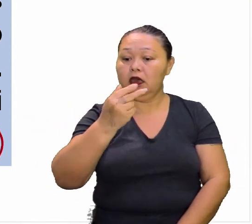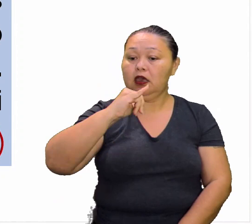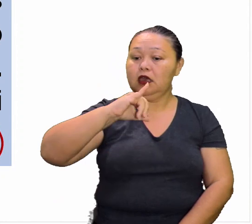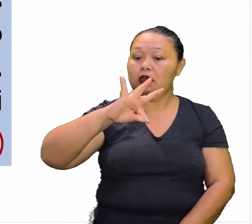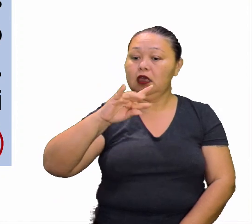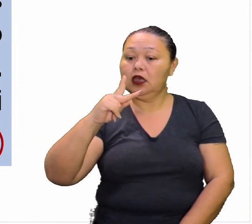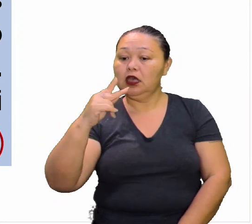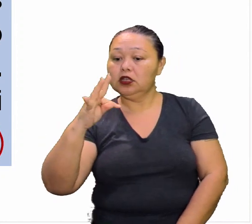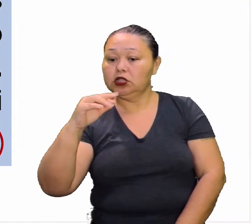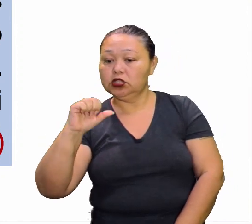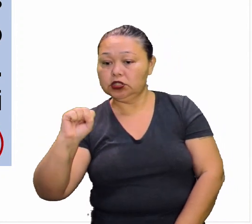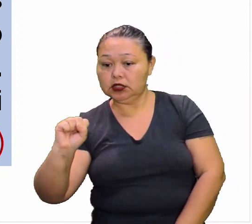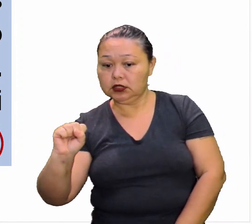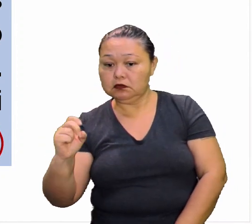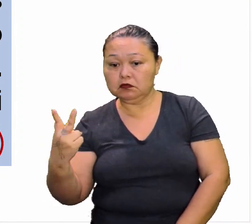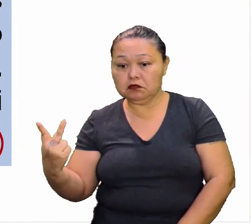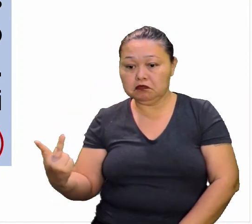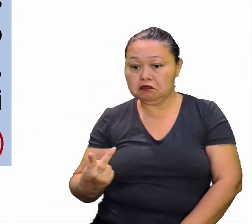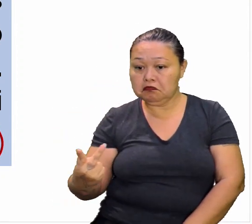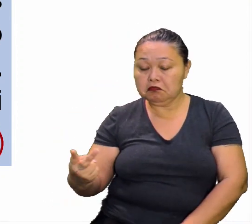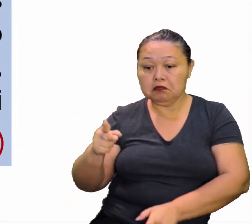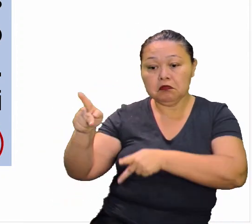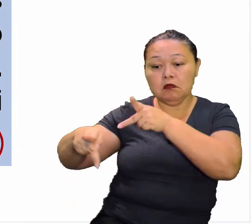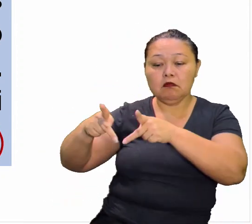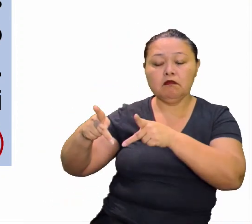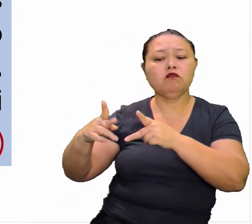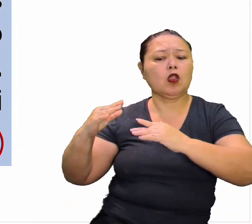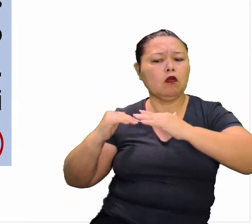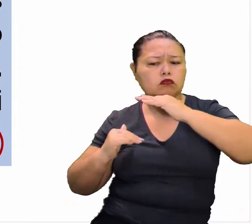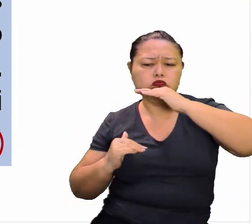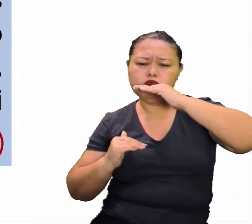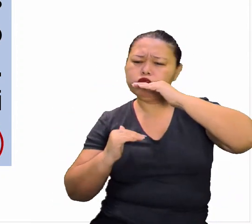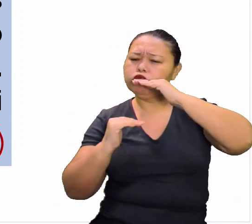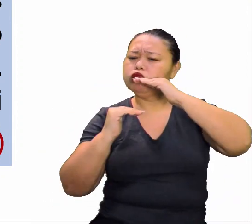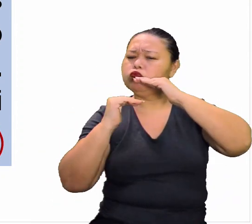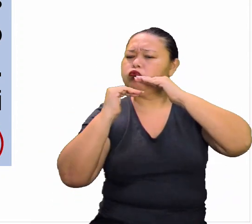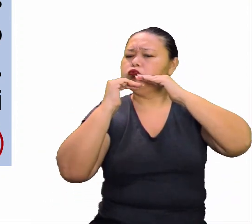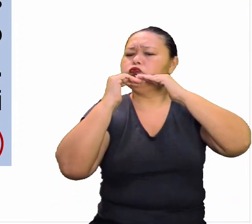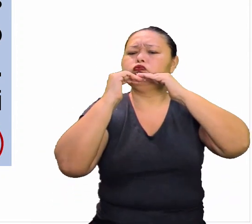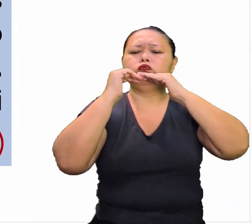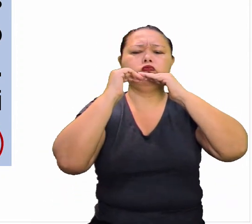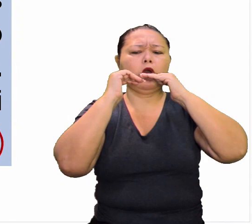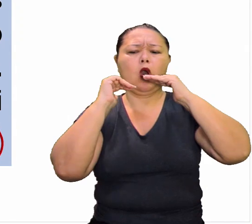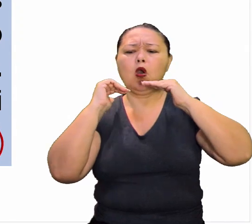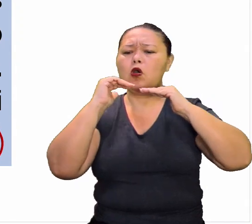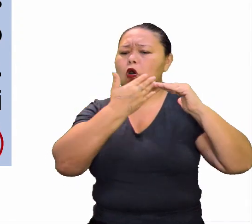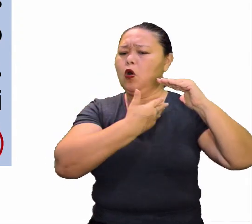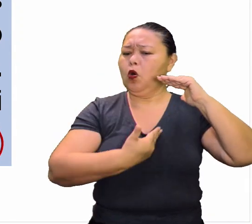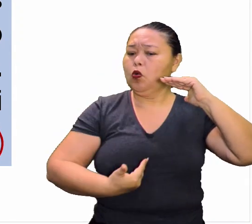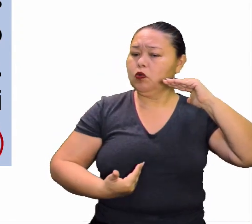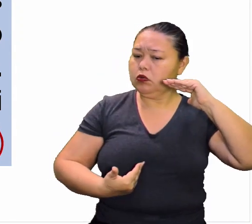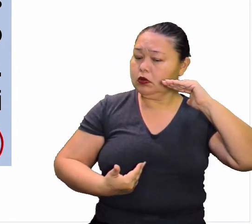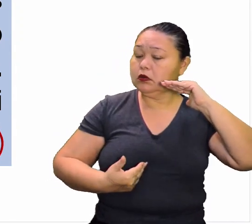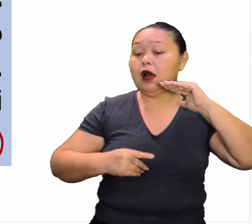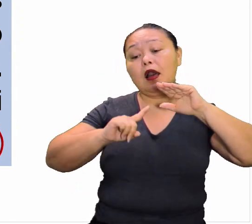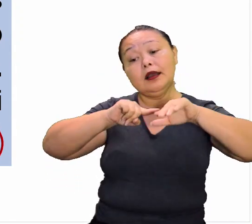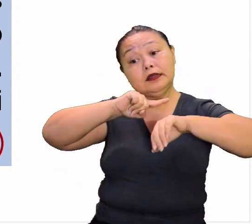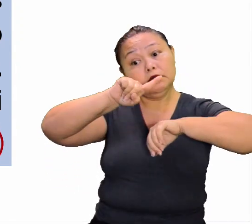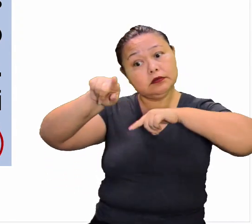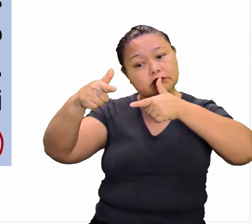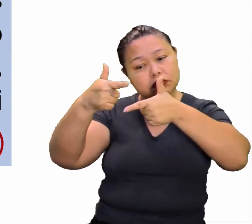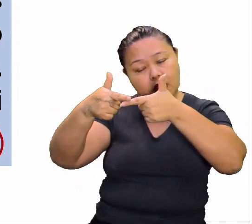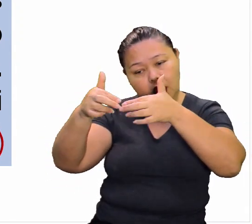os hititas. Então teve o auge do governo, teve a plenitude, mas depois teve a